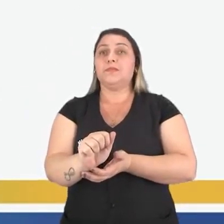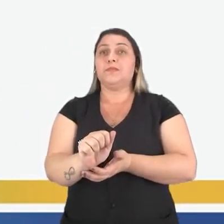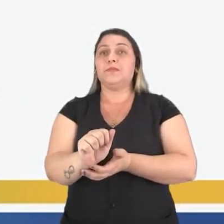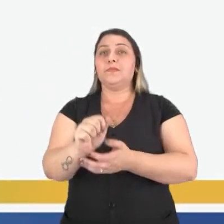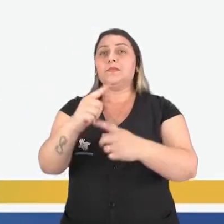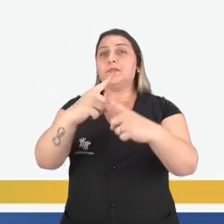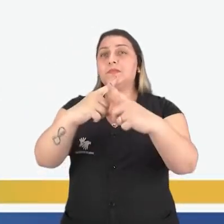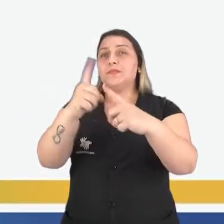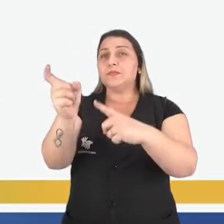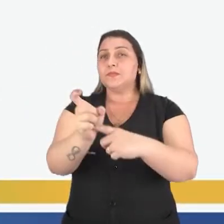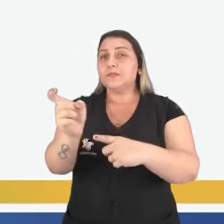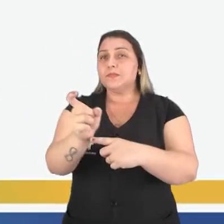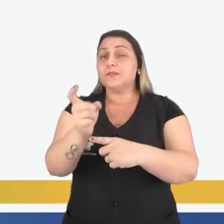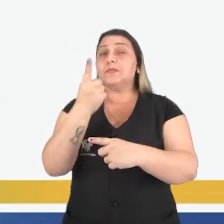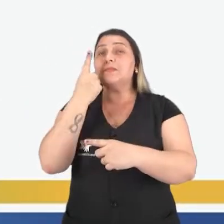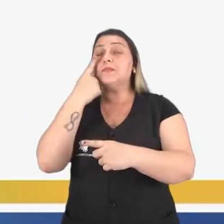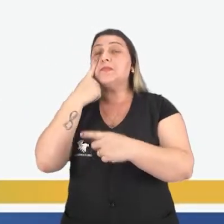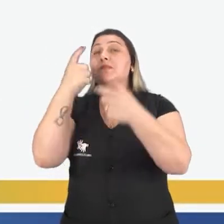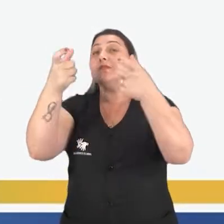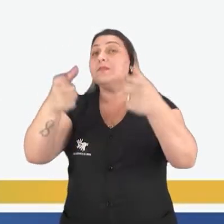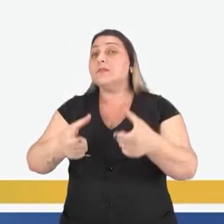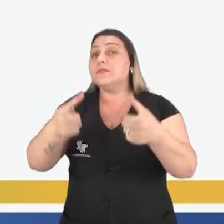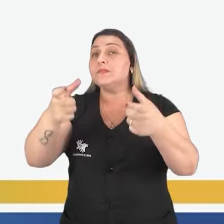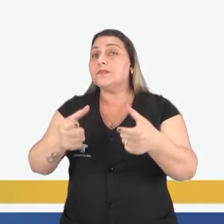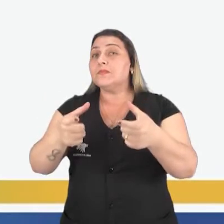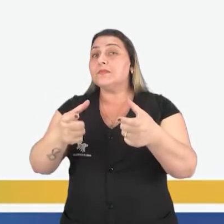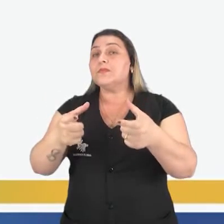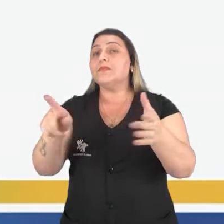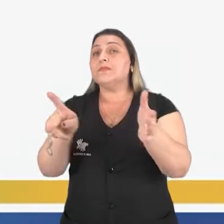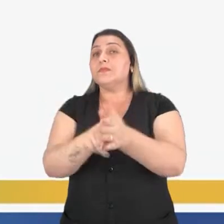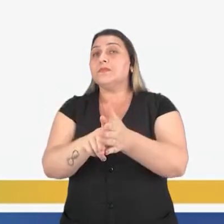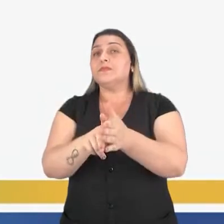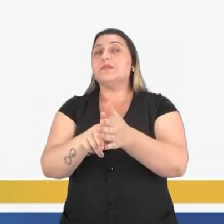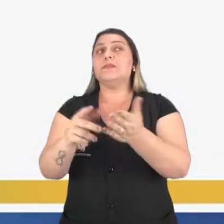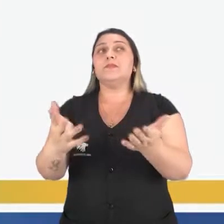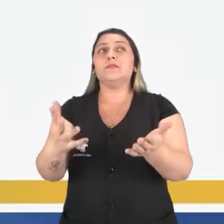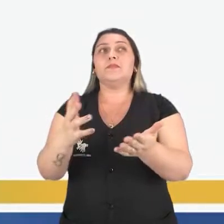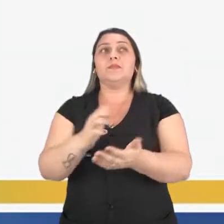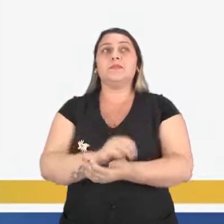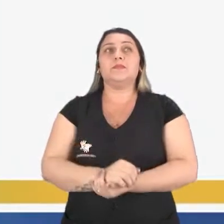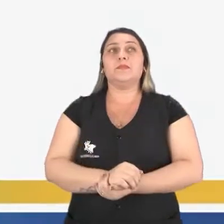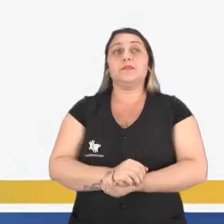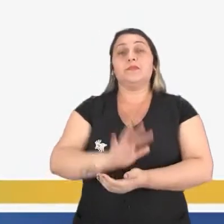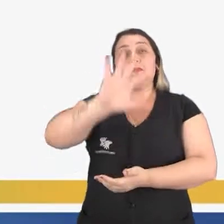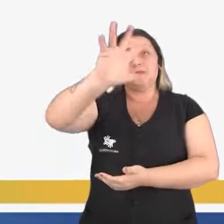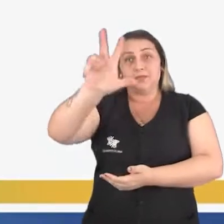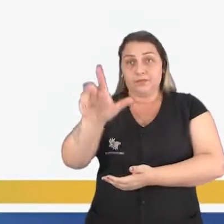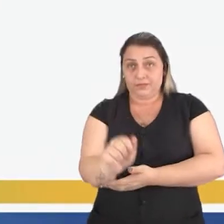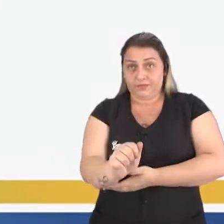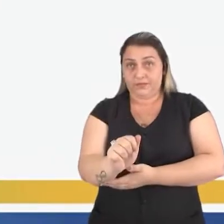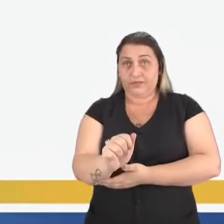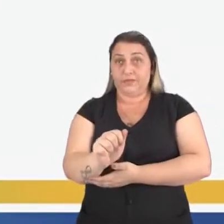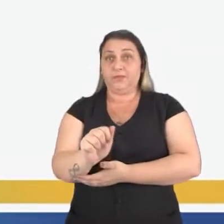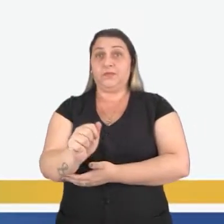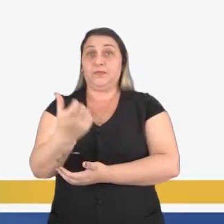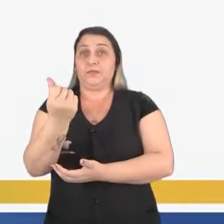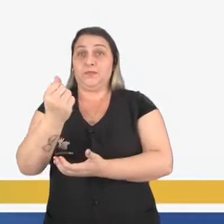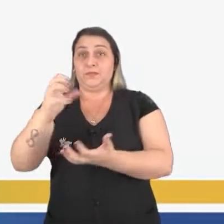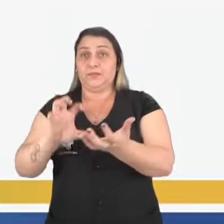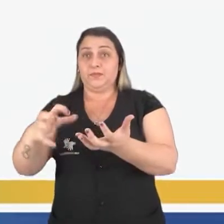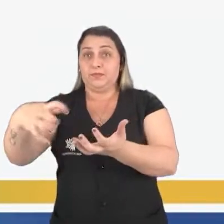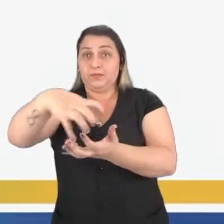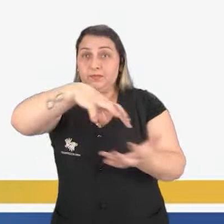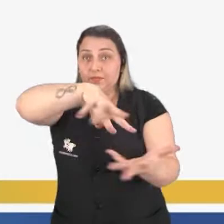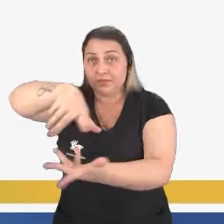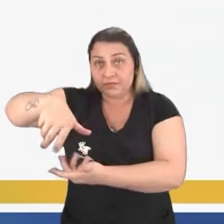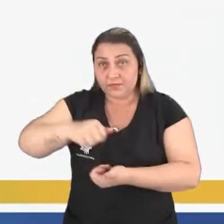X. Observe onde ela se localiza. A África é um dos 6 continentes do